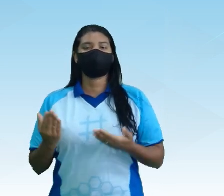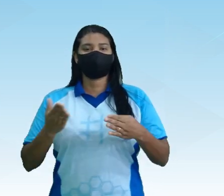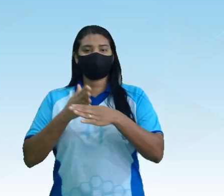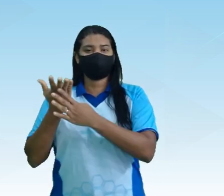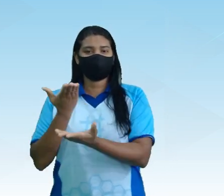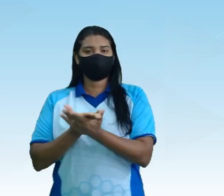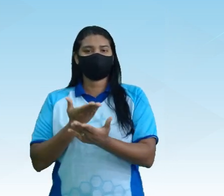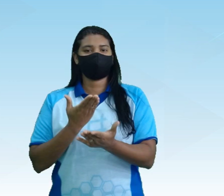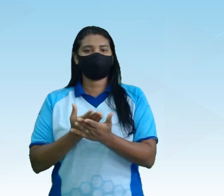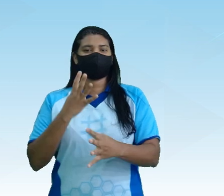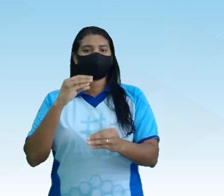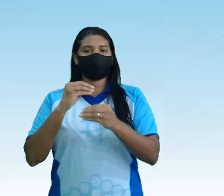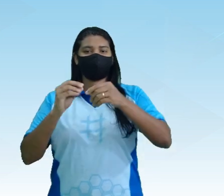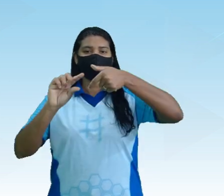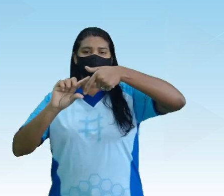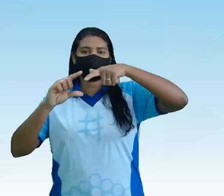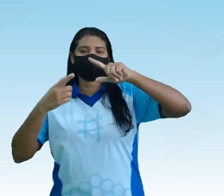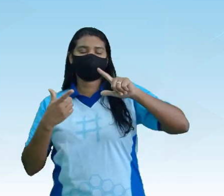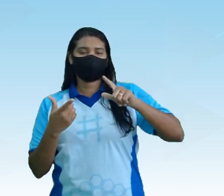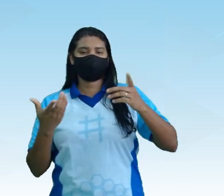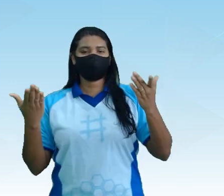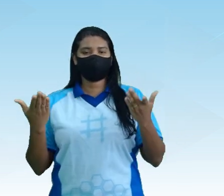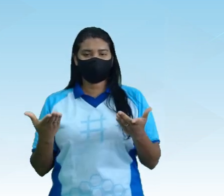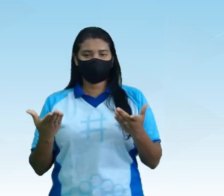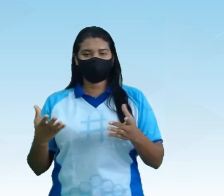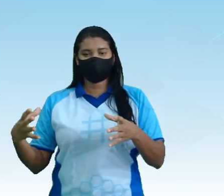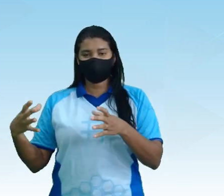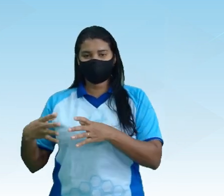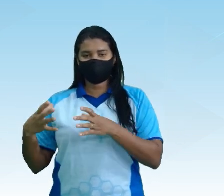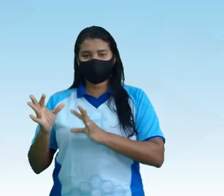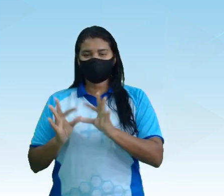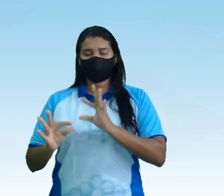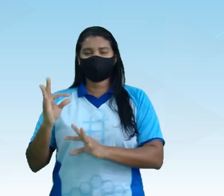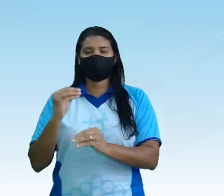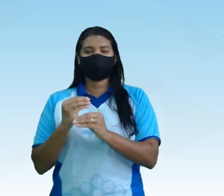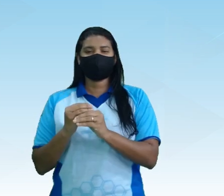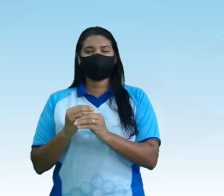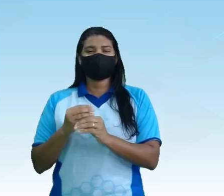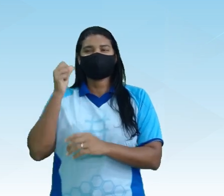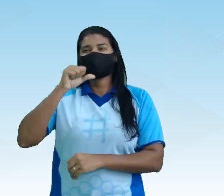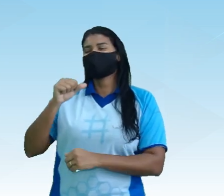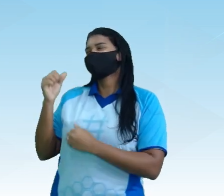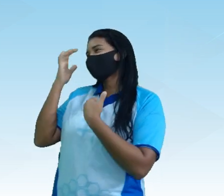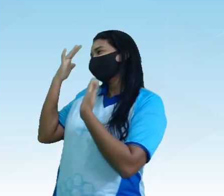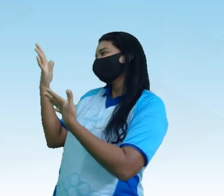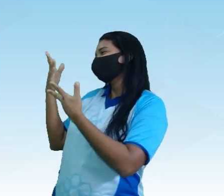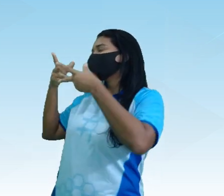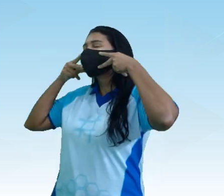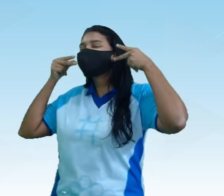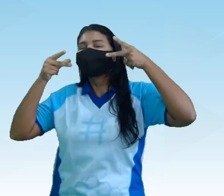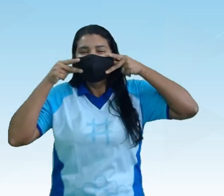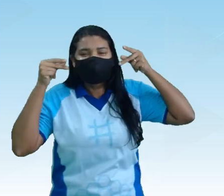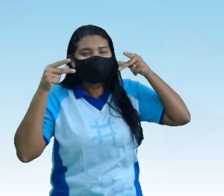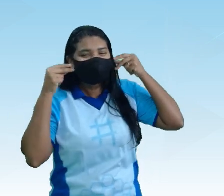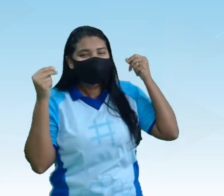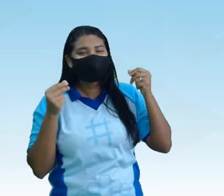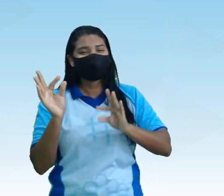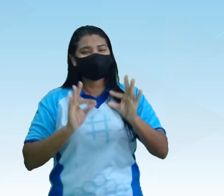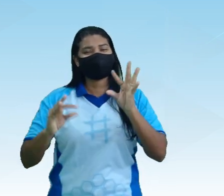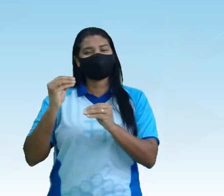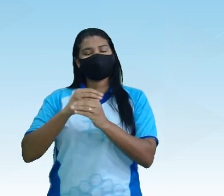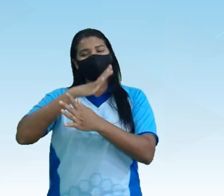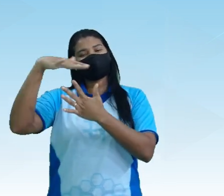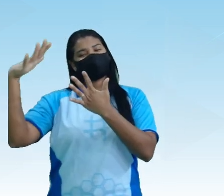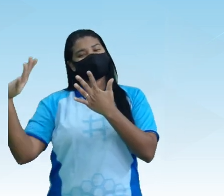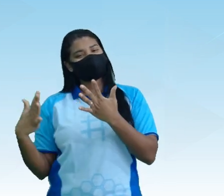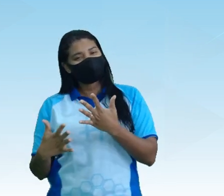hoje é construções geométricas e, é claro, nossa equipe está formada hoje com a mãe de Mia, a Joyce, que está conosco fazendo a transcrição ao